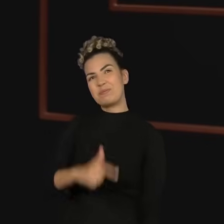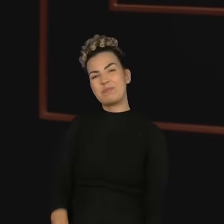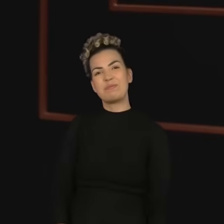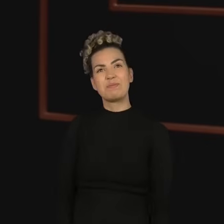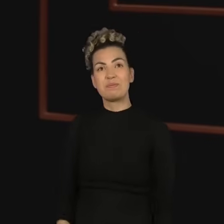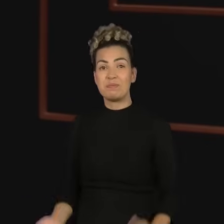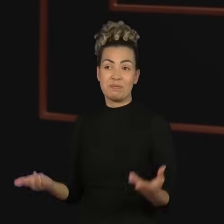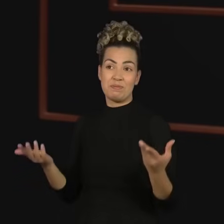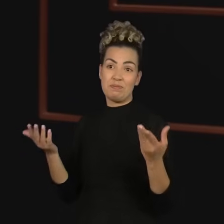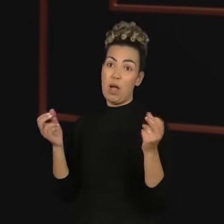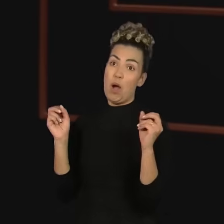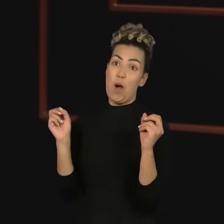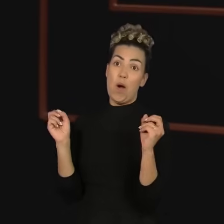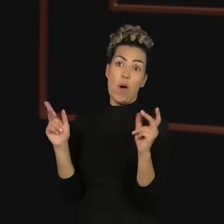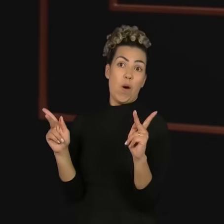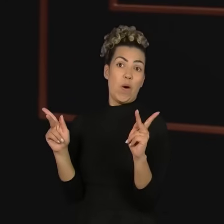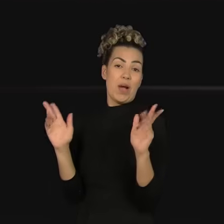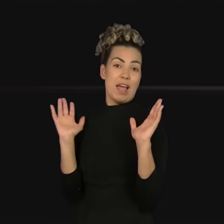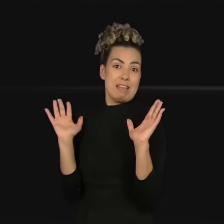Ok. Ok?